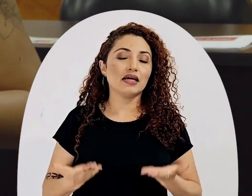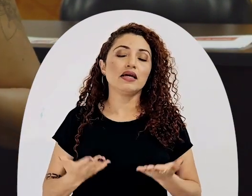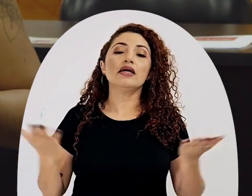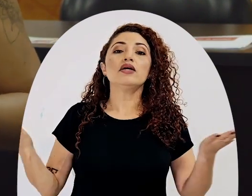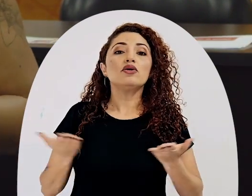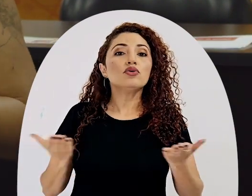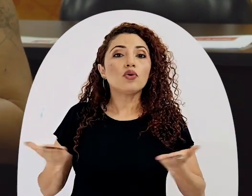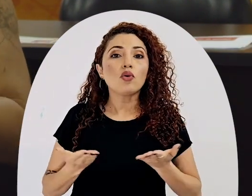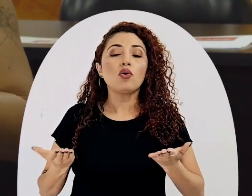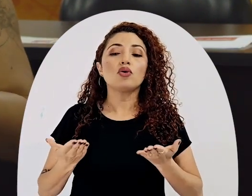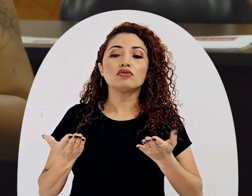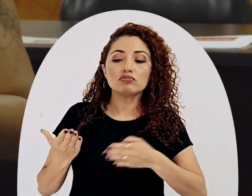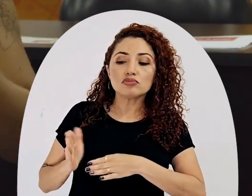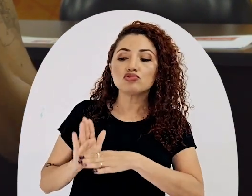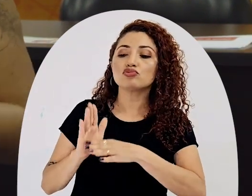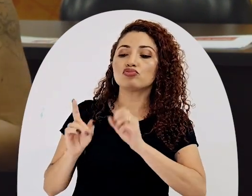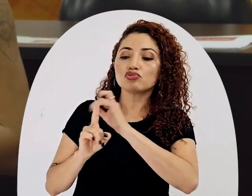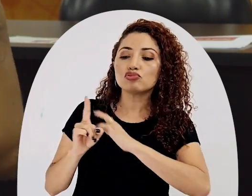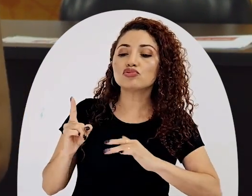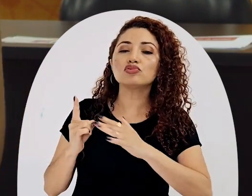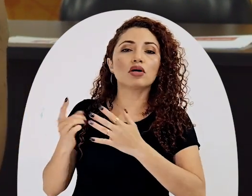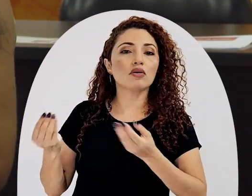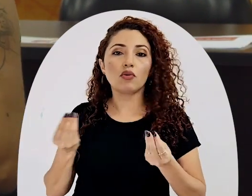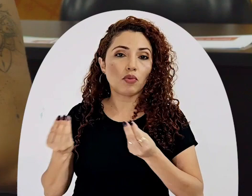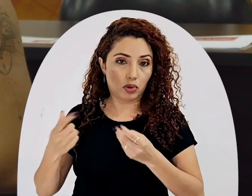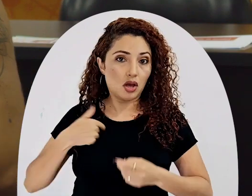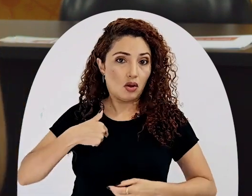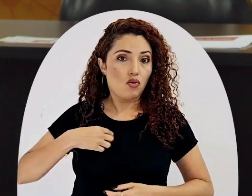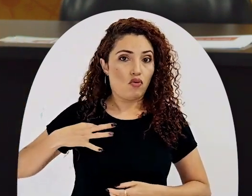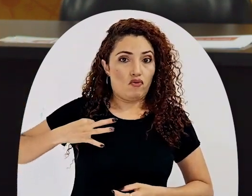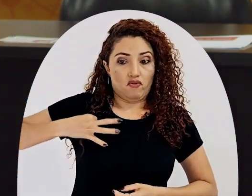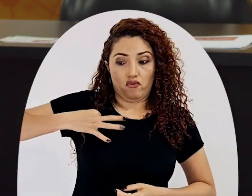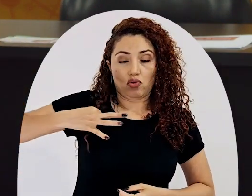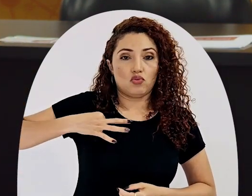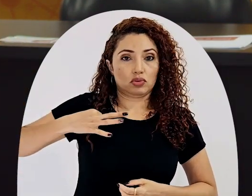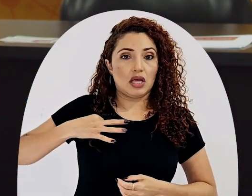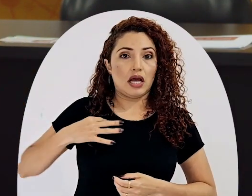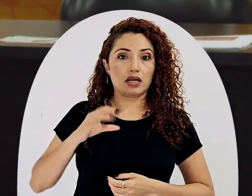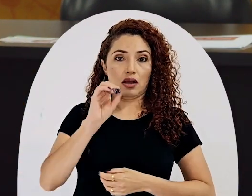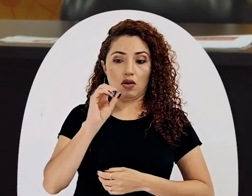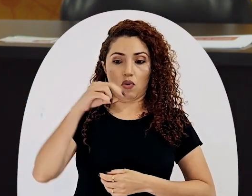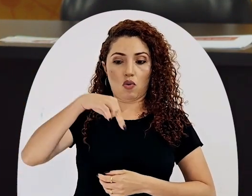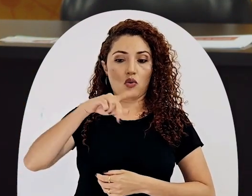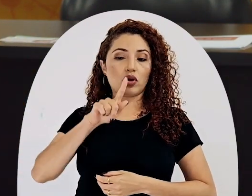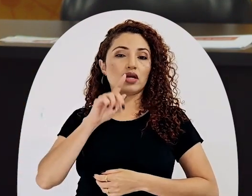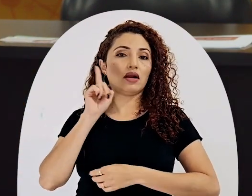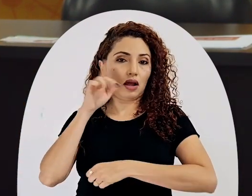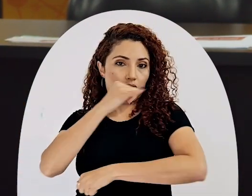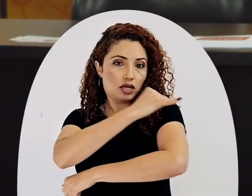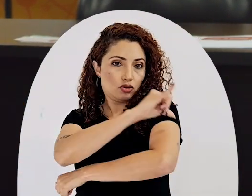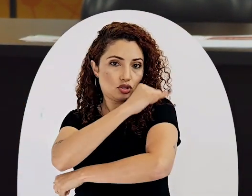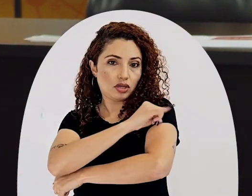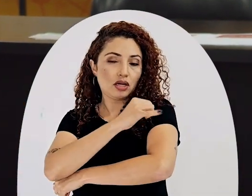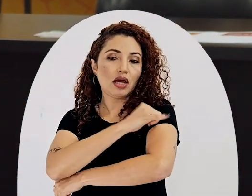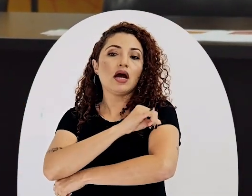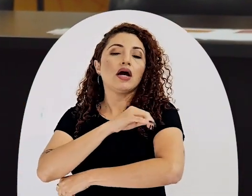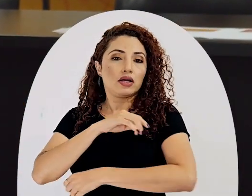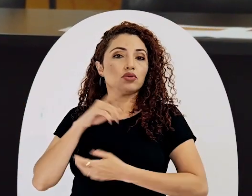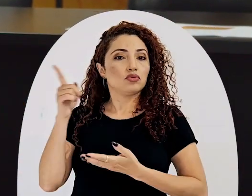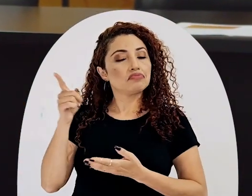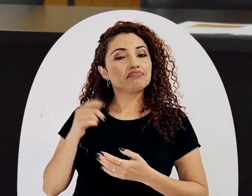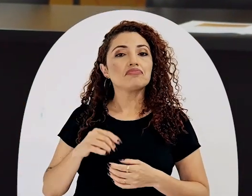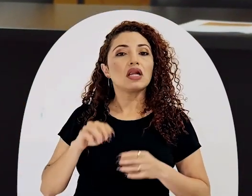para além de estar aqui, eu sou voluntária numa ONG lá no Rio de Janeiro, a Inatus, que forma jovens